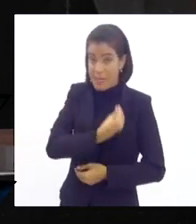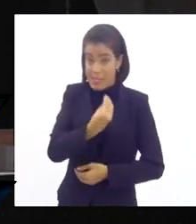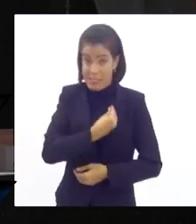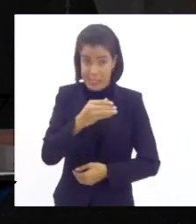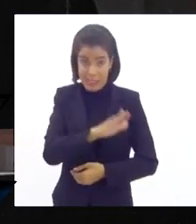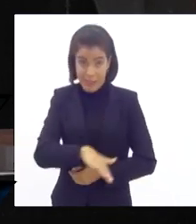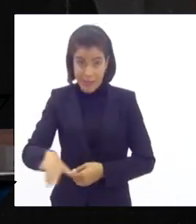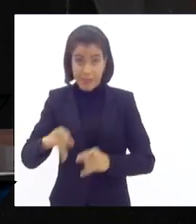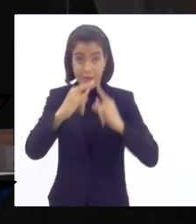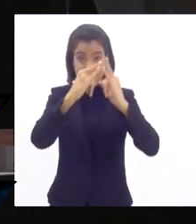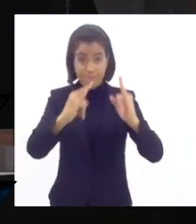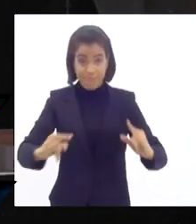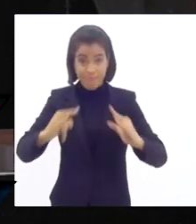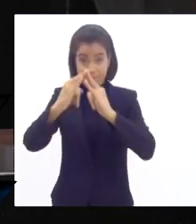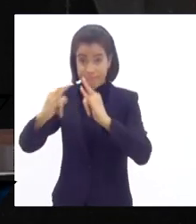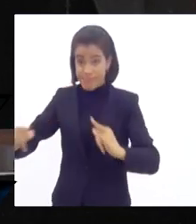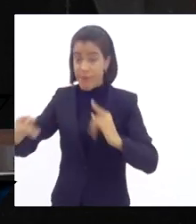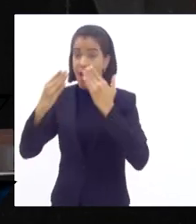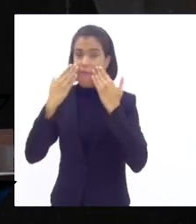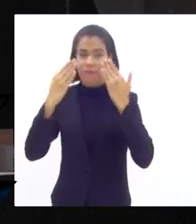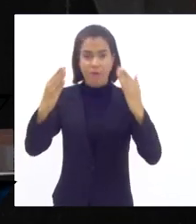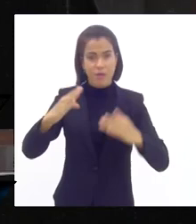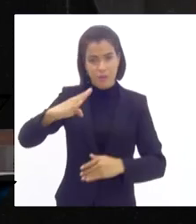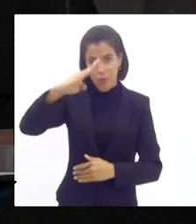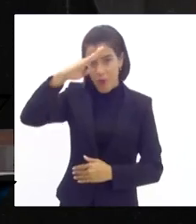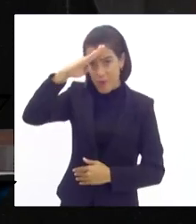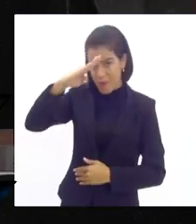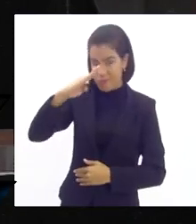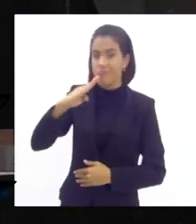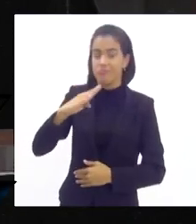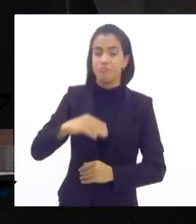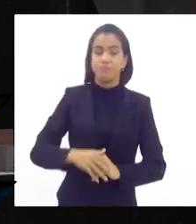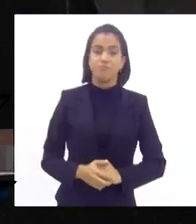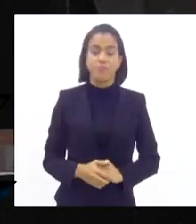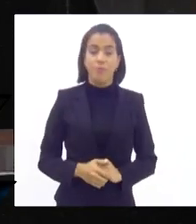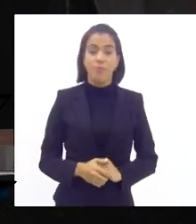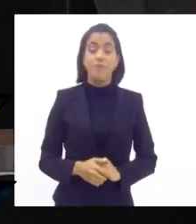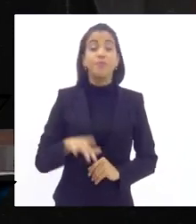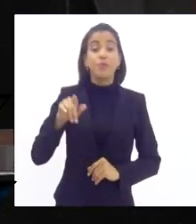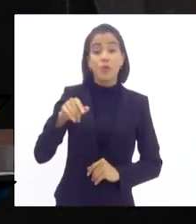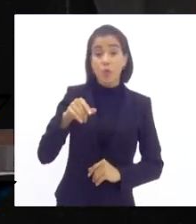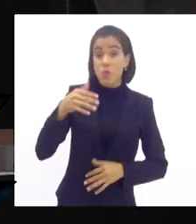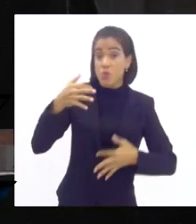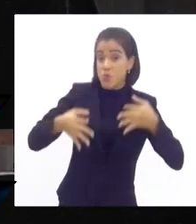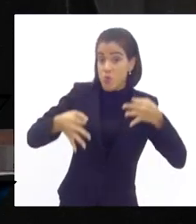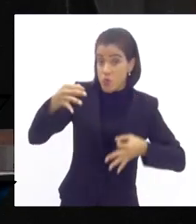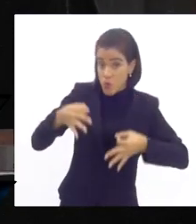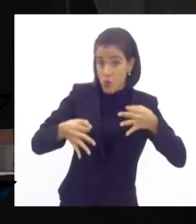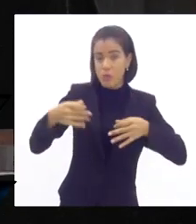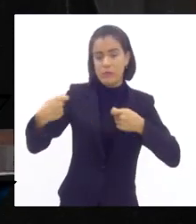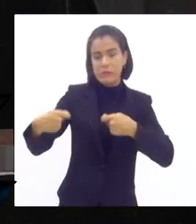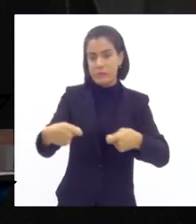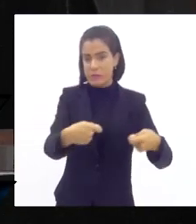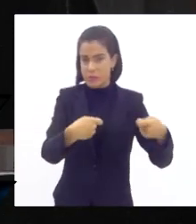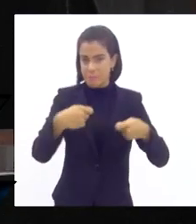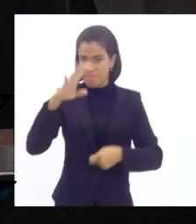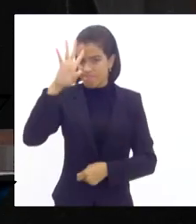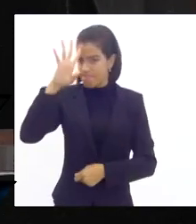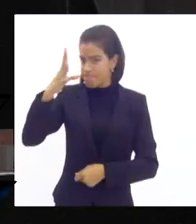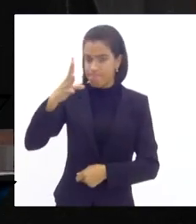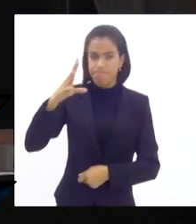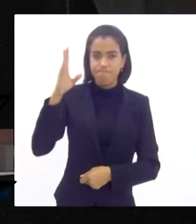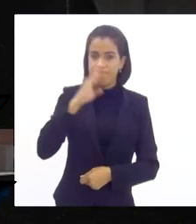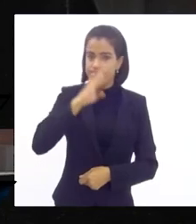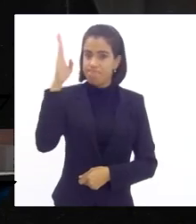adolescentes nos acampamentos montados em frente a quartes do exército o juízes devem tomar providência